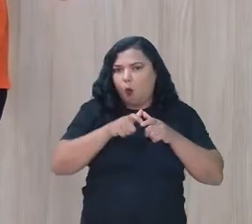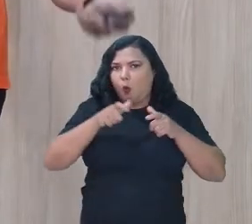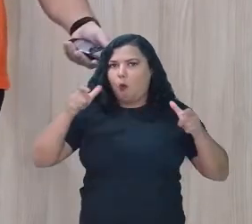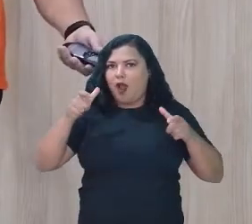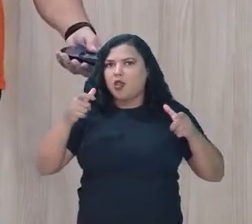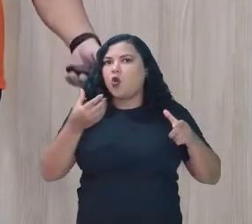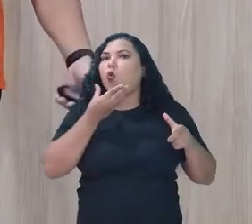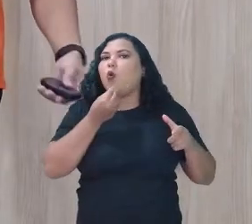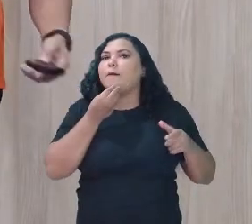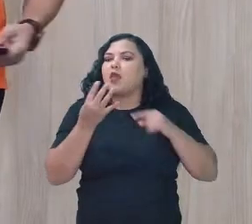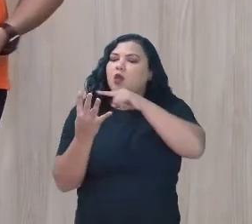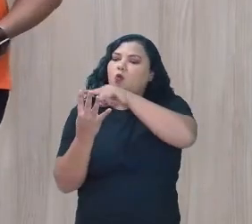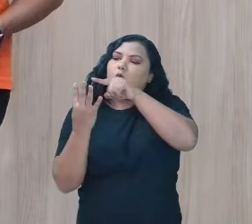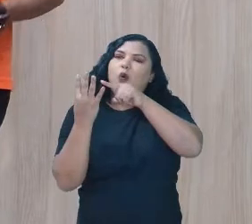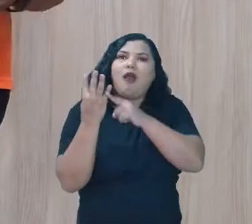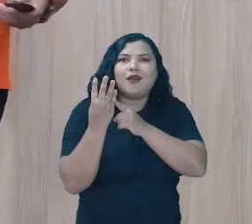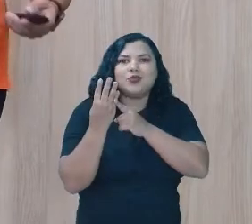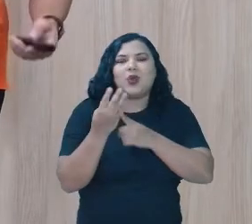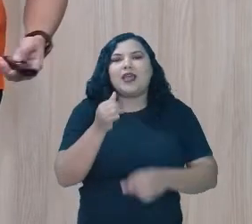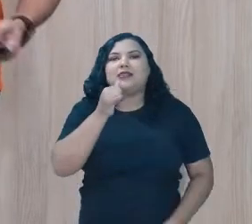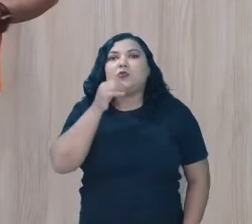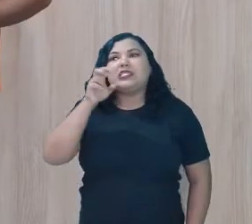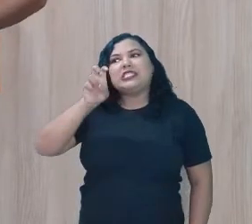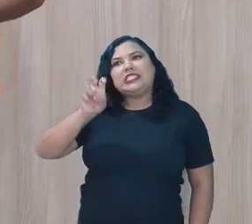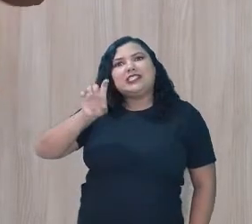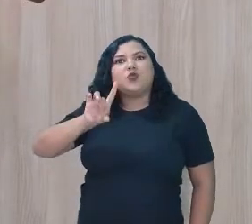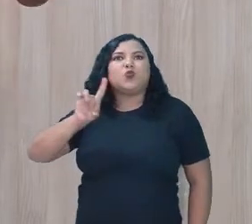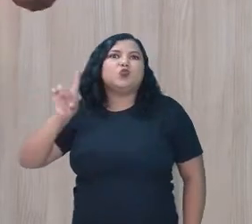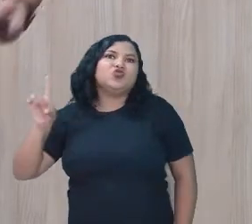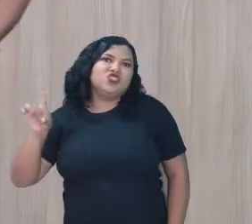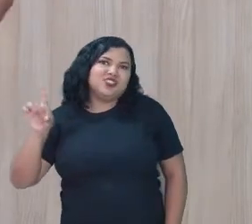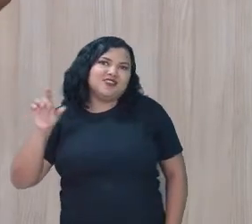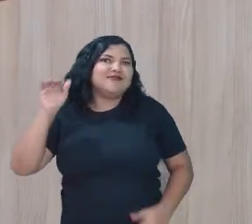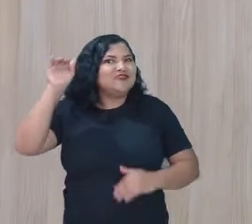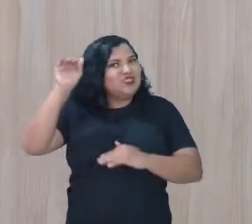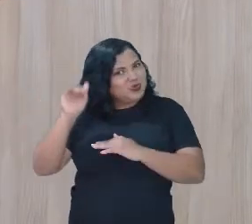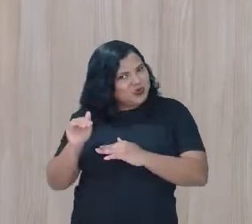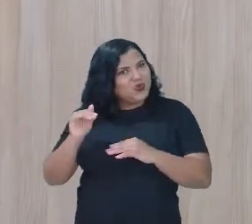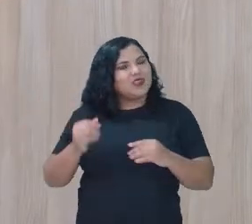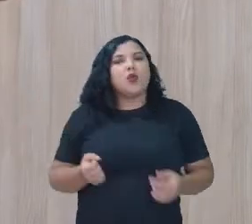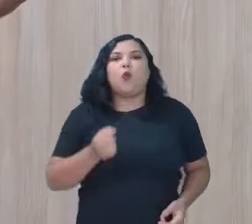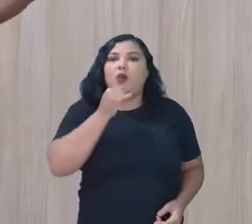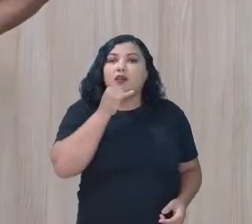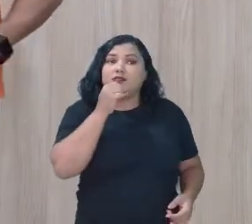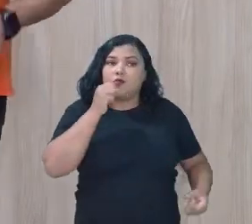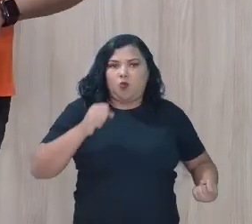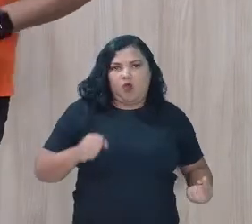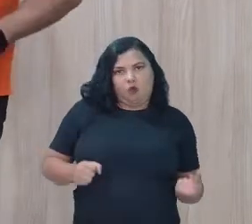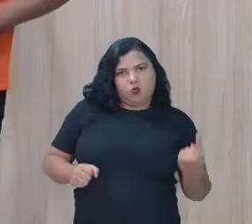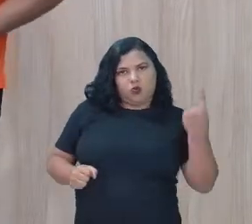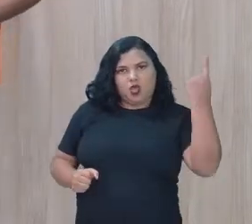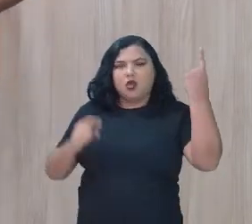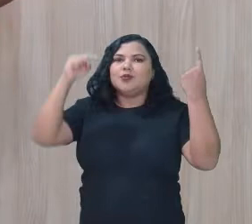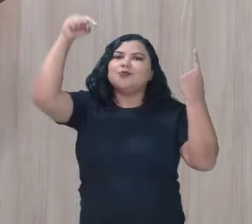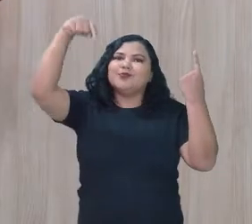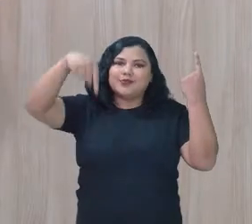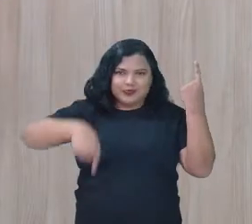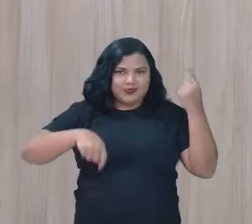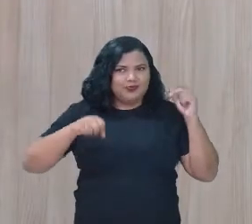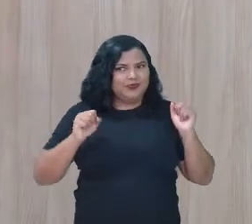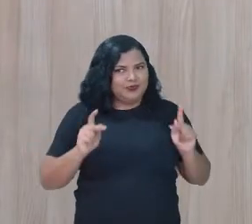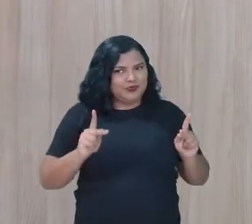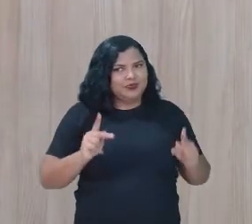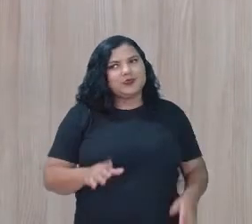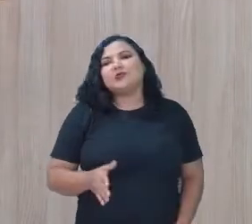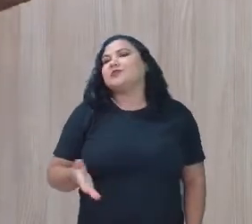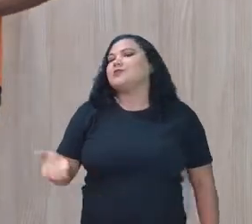de trabalhadores. Então, eu tenho aí um exemplo de 2 grandezas que são inversamente o quê? Proporcionais,